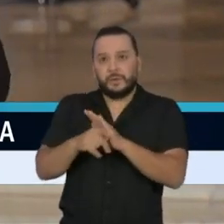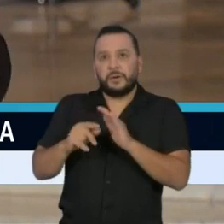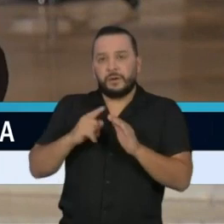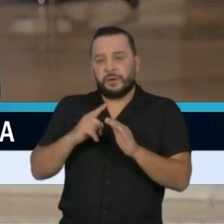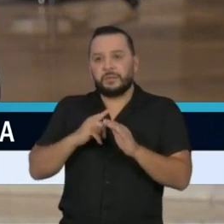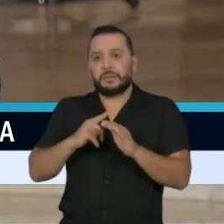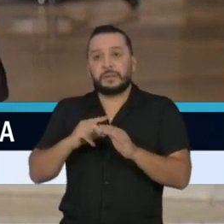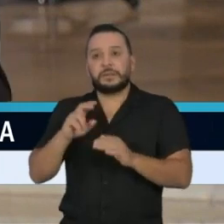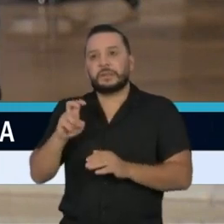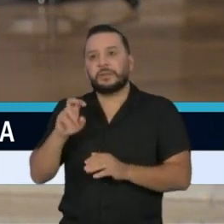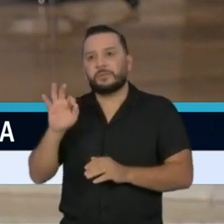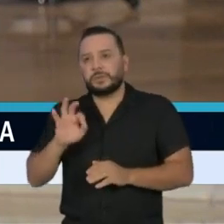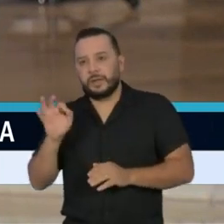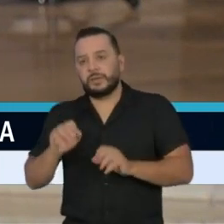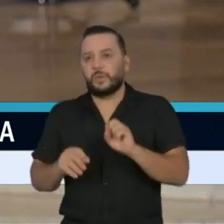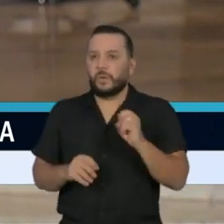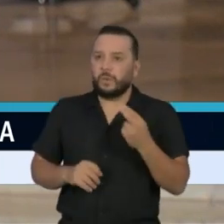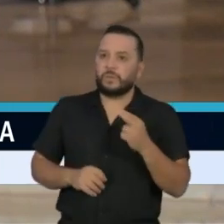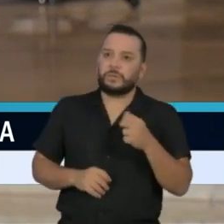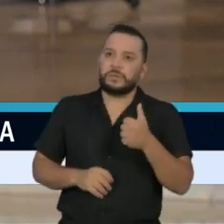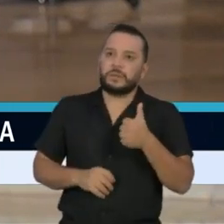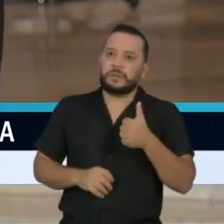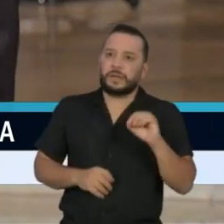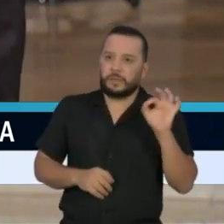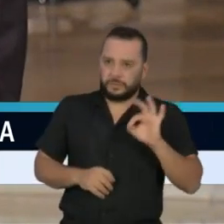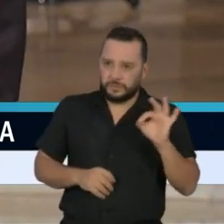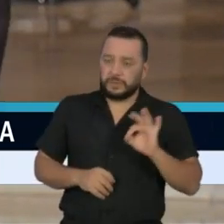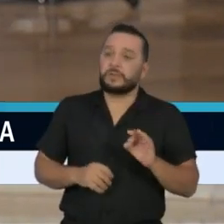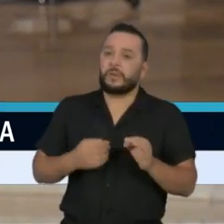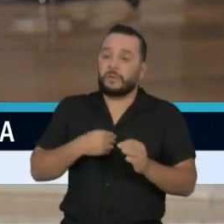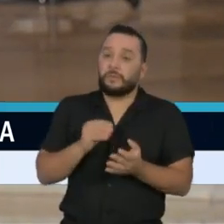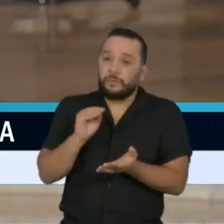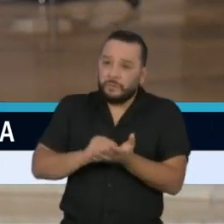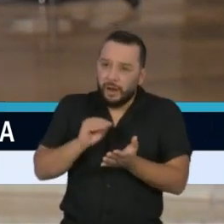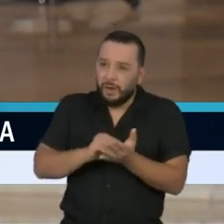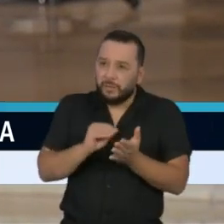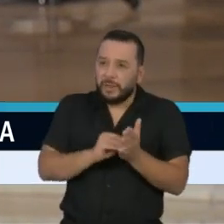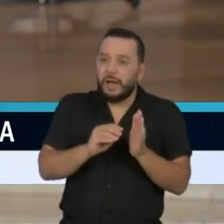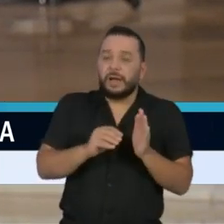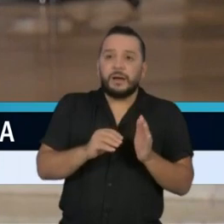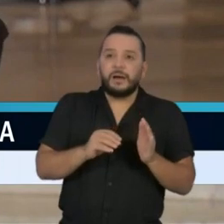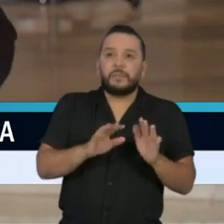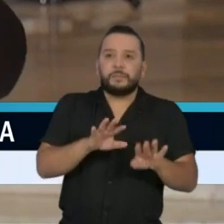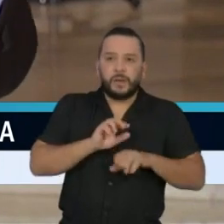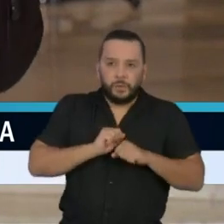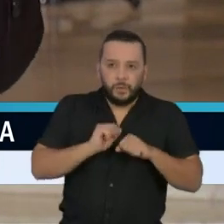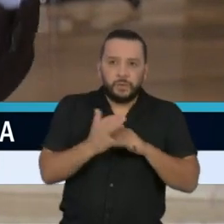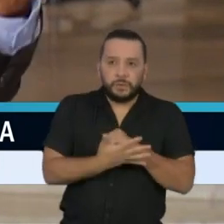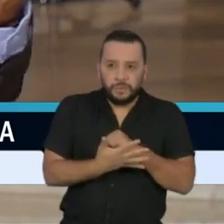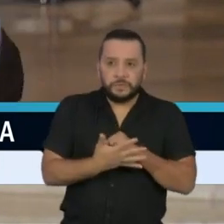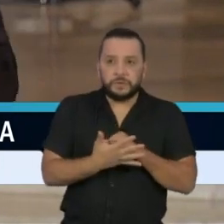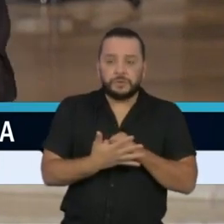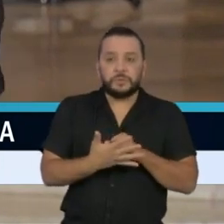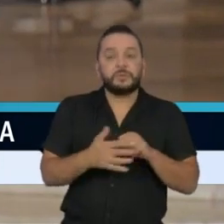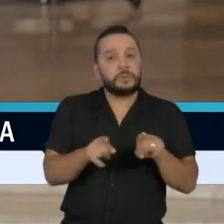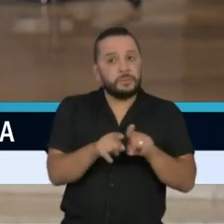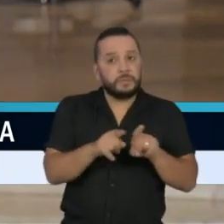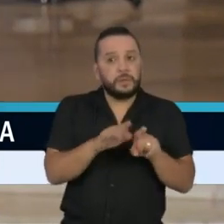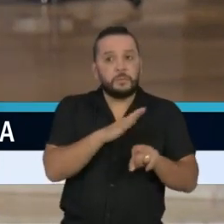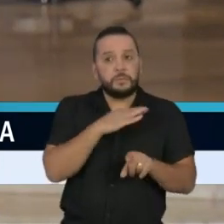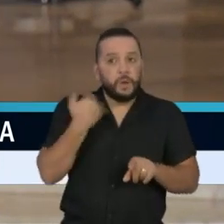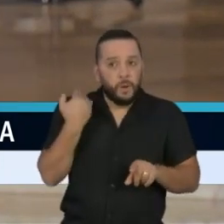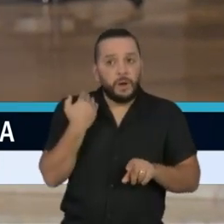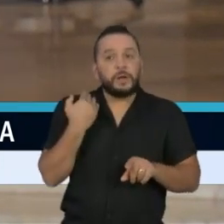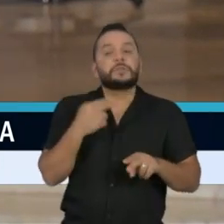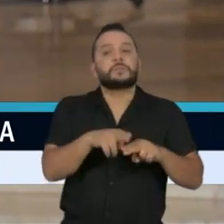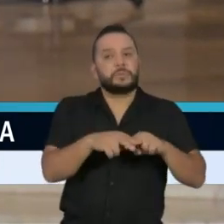seja 10%. Então, a subnotificação vai acontecer. Nós temos que adiantar os testes para ter